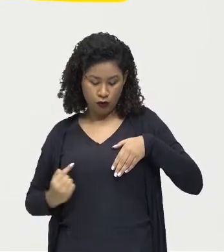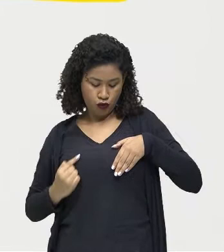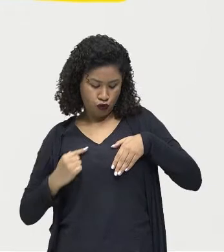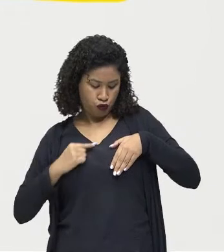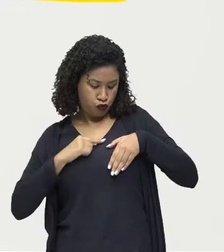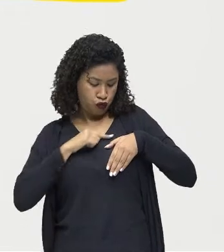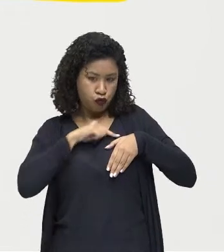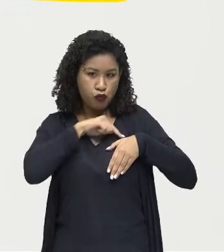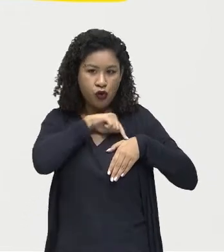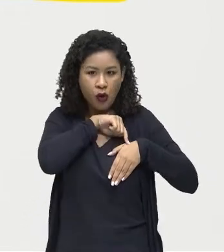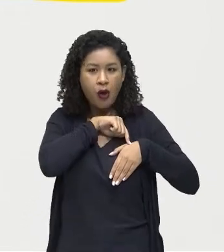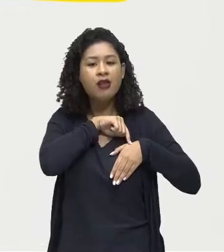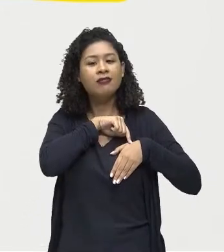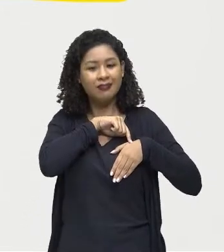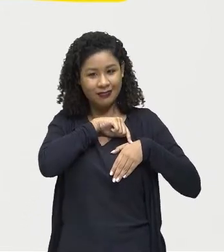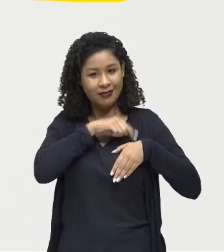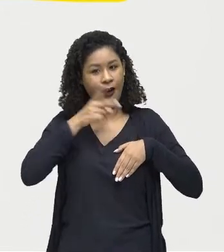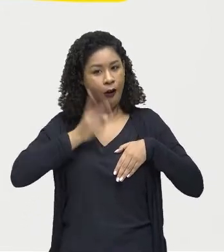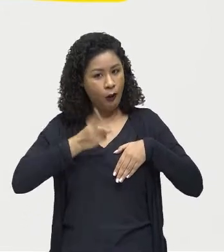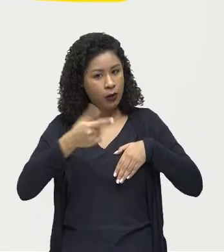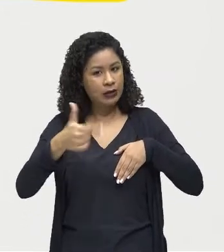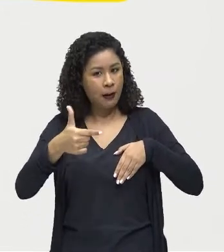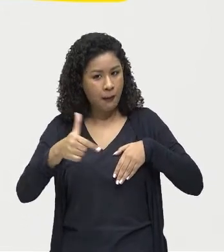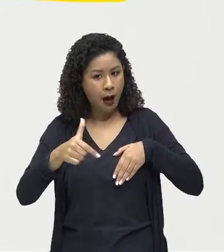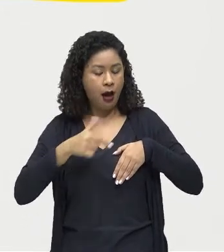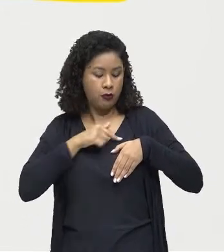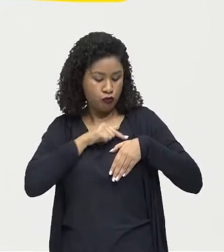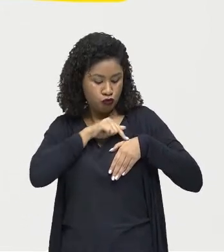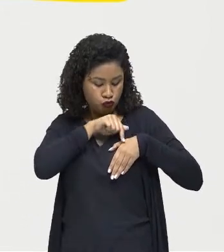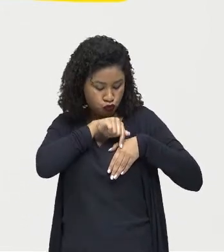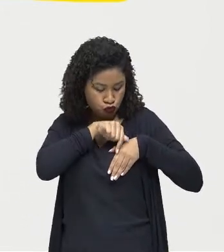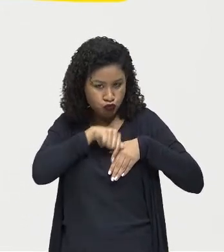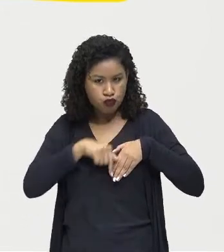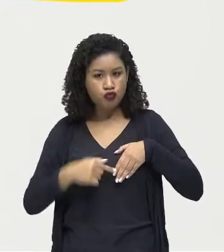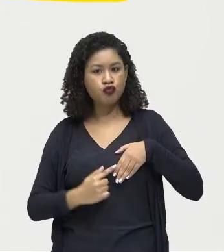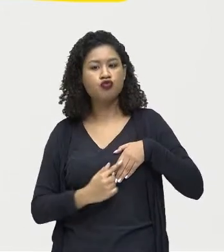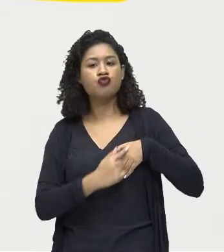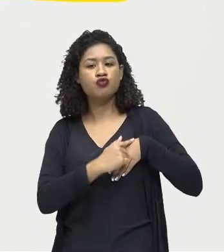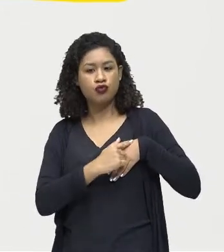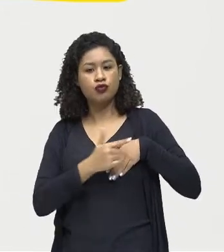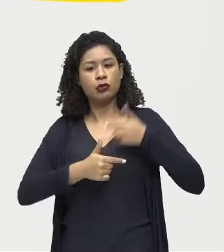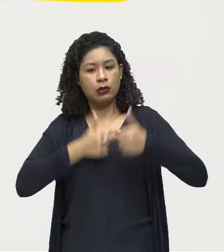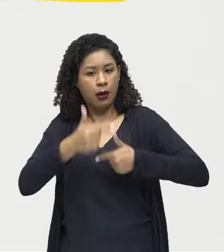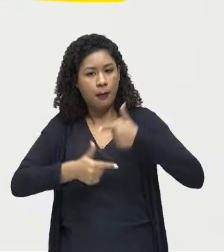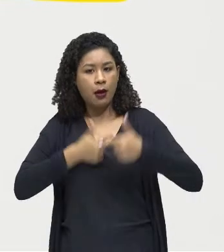esse mesmo caminho, tá? Então a pequena circulação vai estar relacionada com a troca